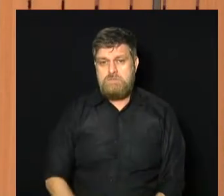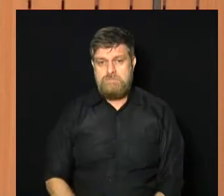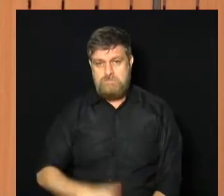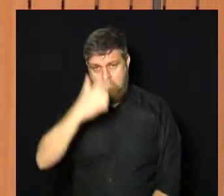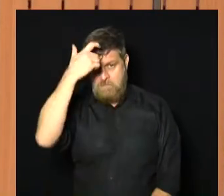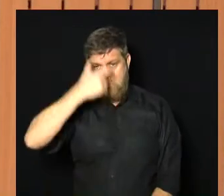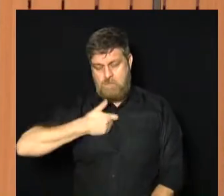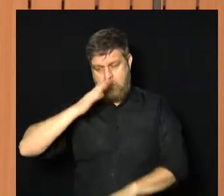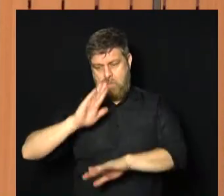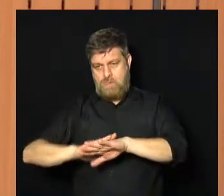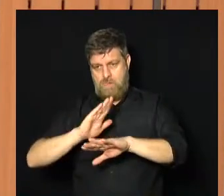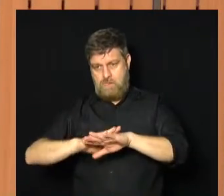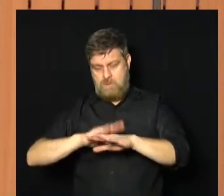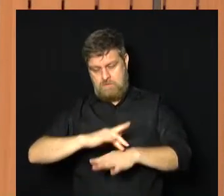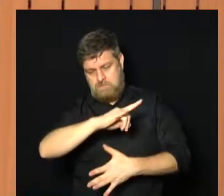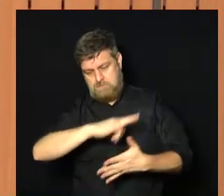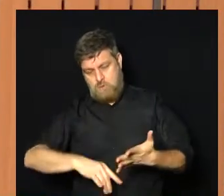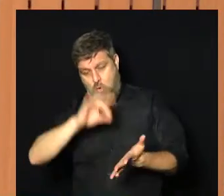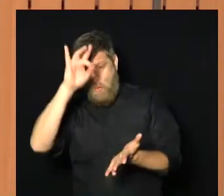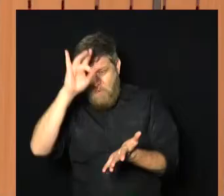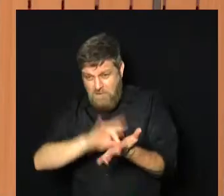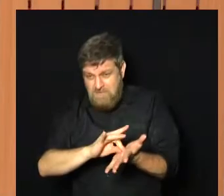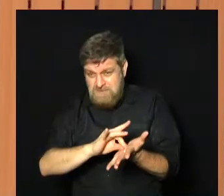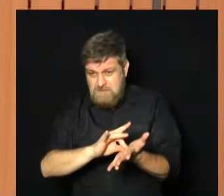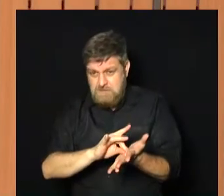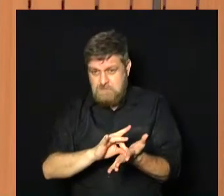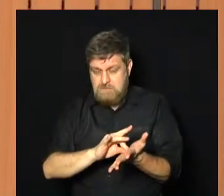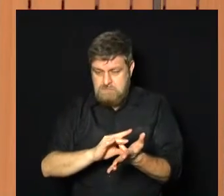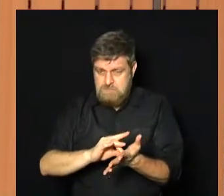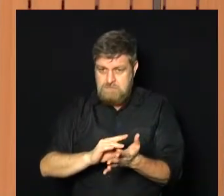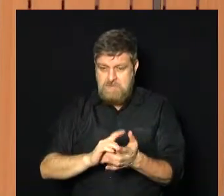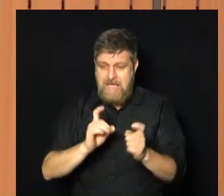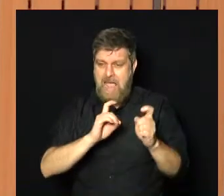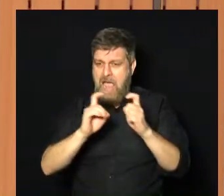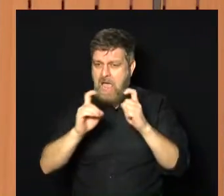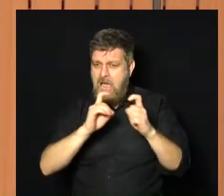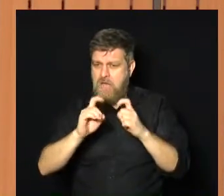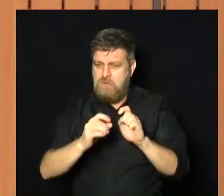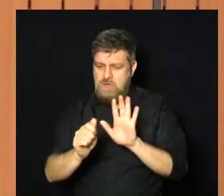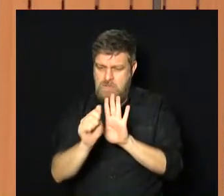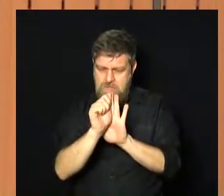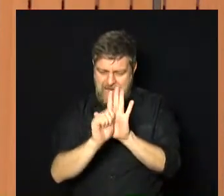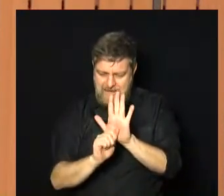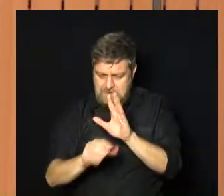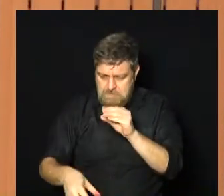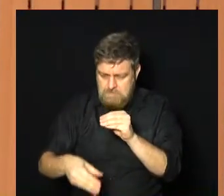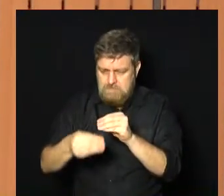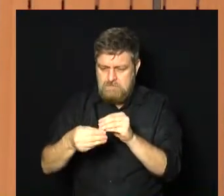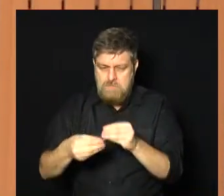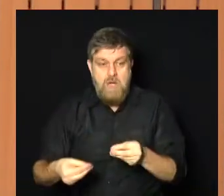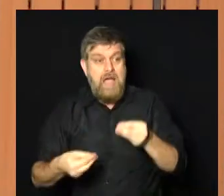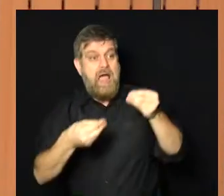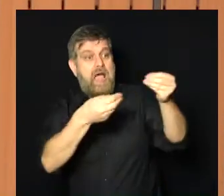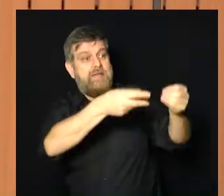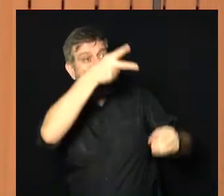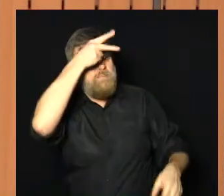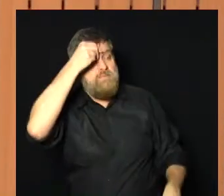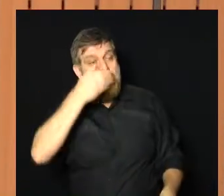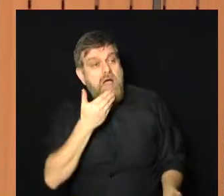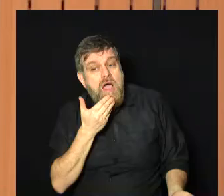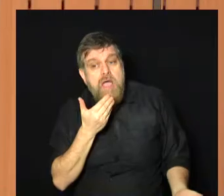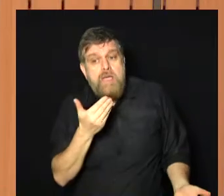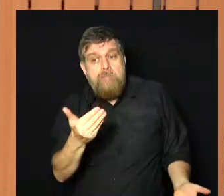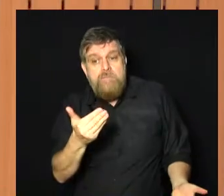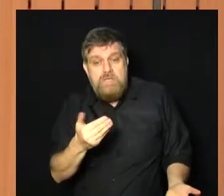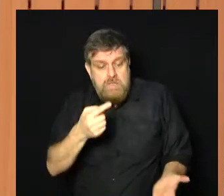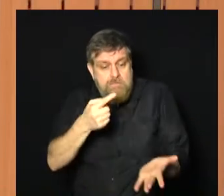fazer esse encaminhamento oficialmente, anexando toda a reunião aqui para a Prefeitura e pedindo, evidentemente, uma reunião